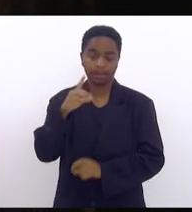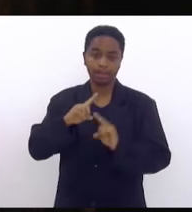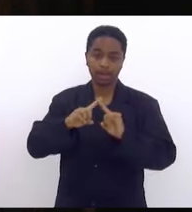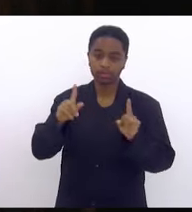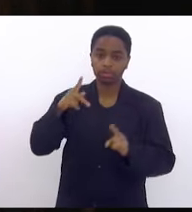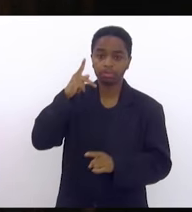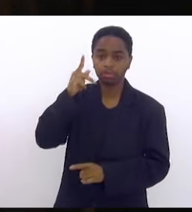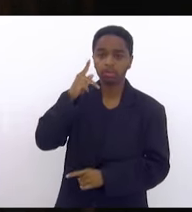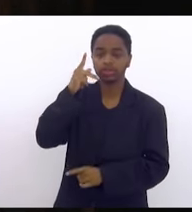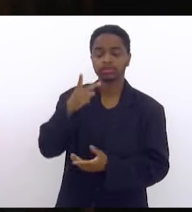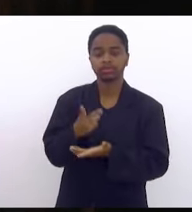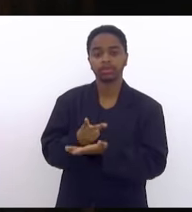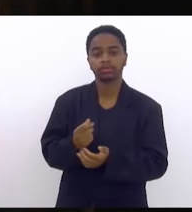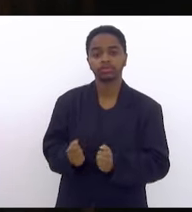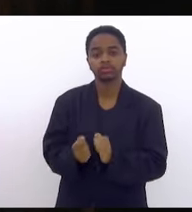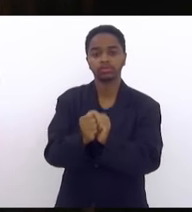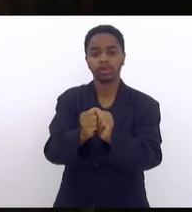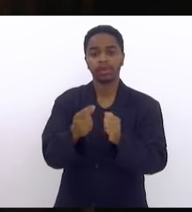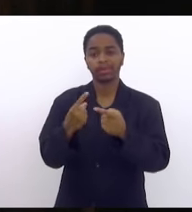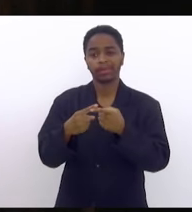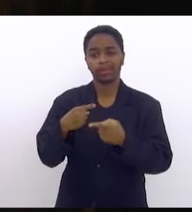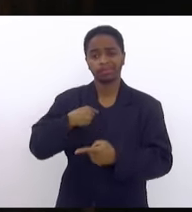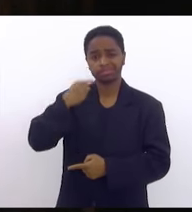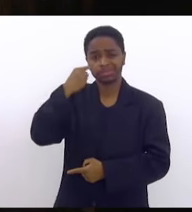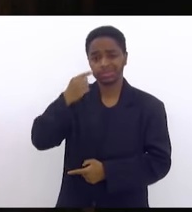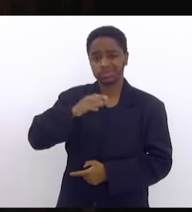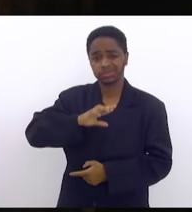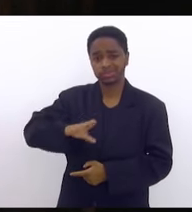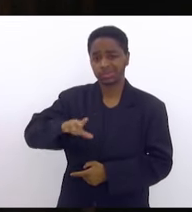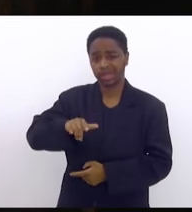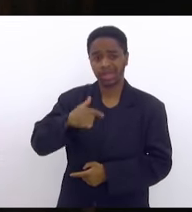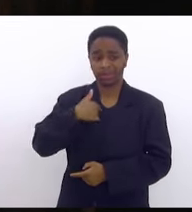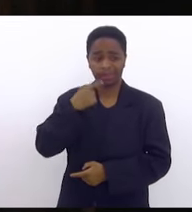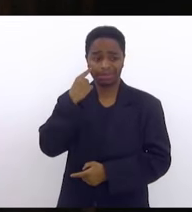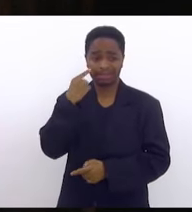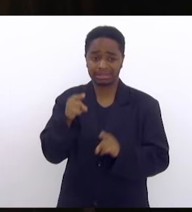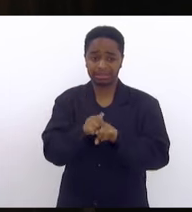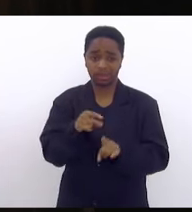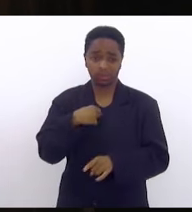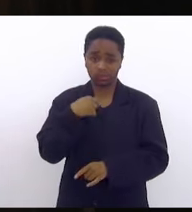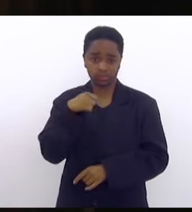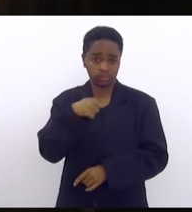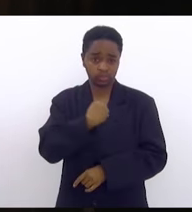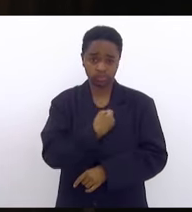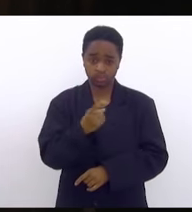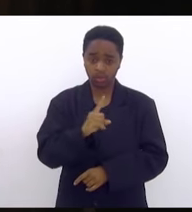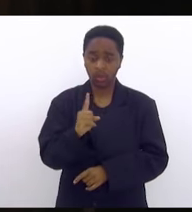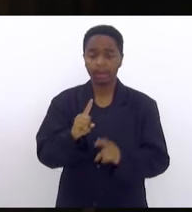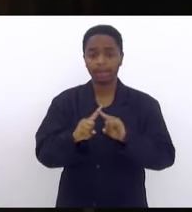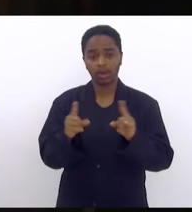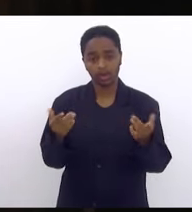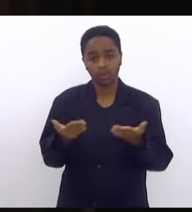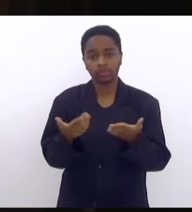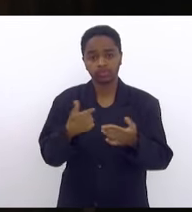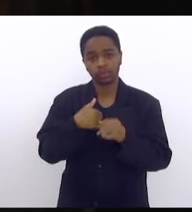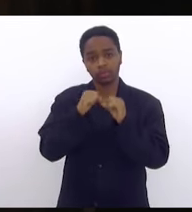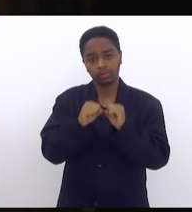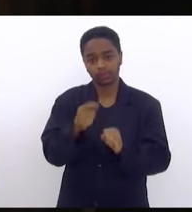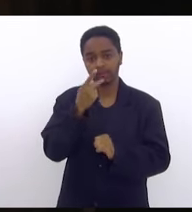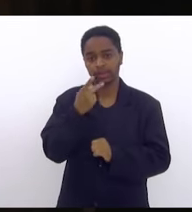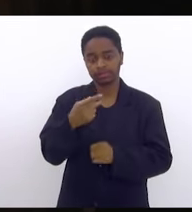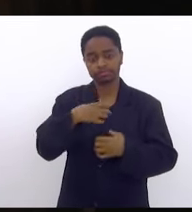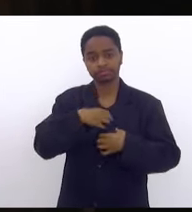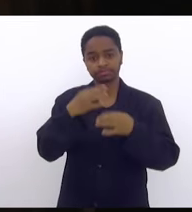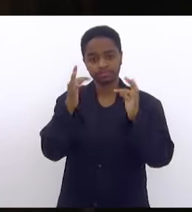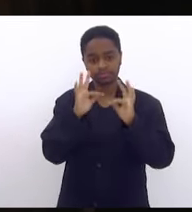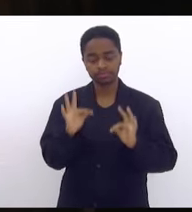que, na verdade, achava que não era, que eu também achei que não fosse político. Hoje, eu cheguei a um ponto, eu posso dizer que eu estou